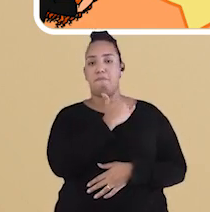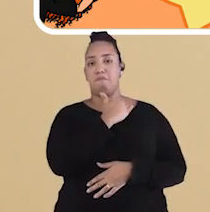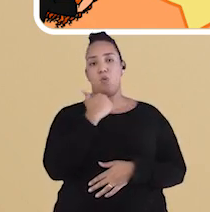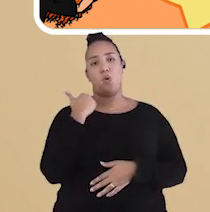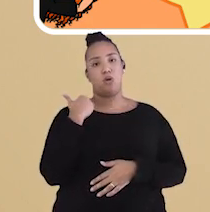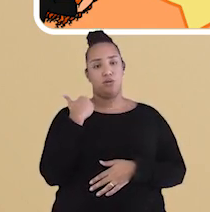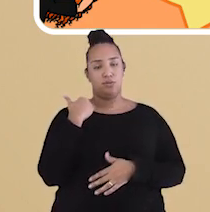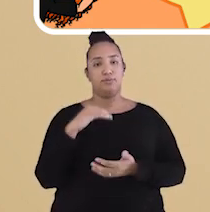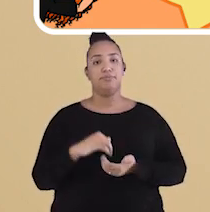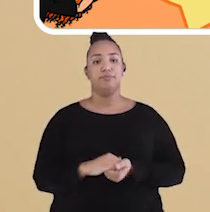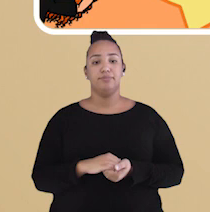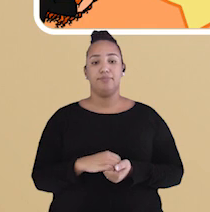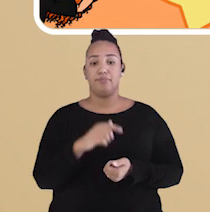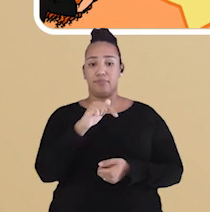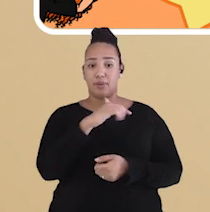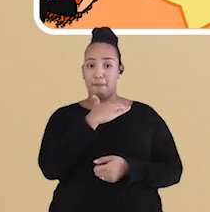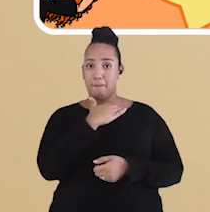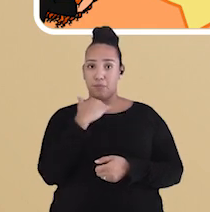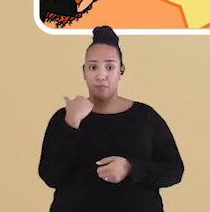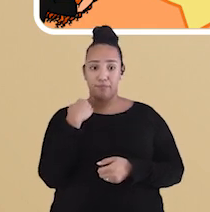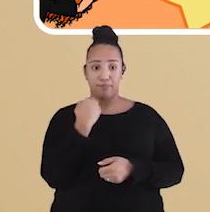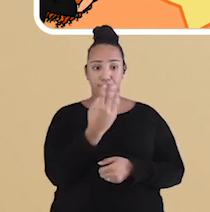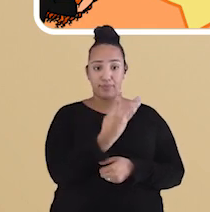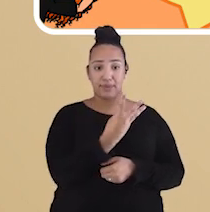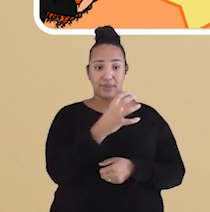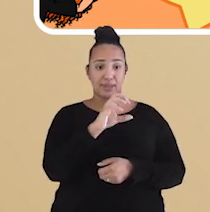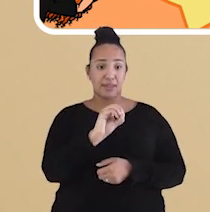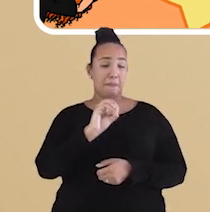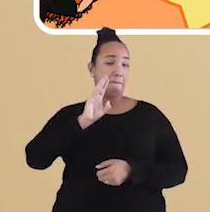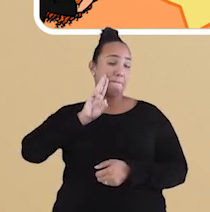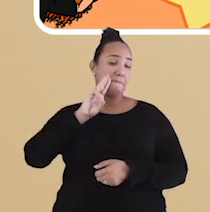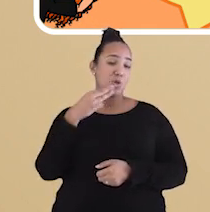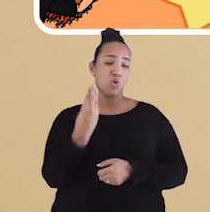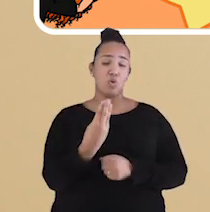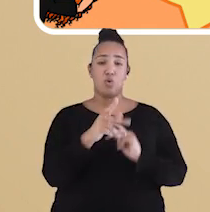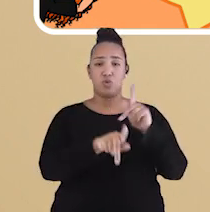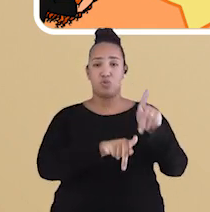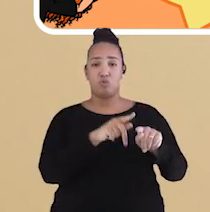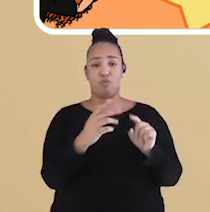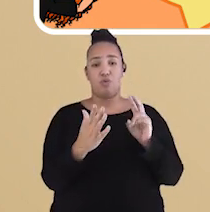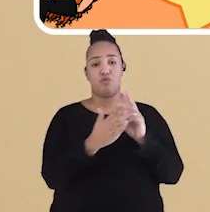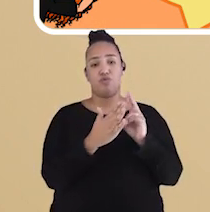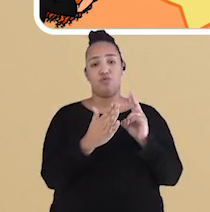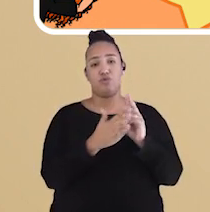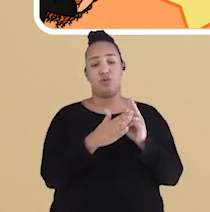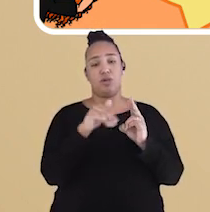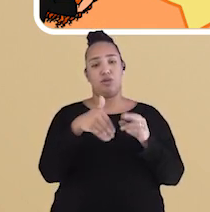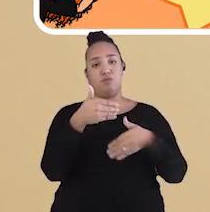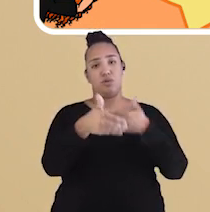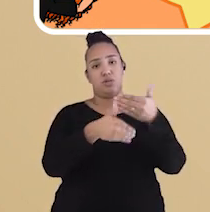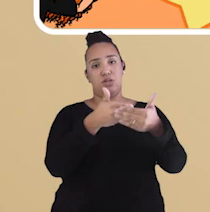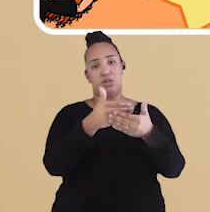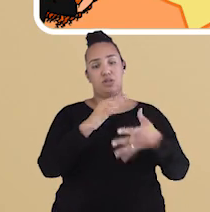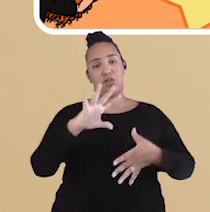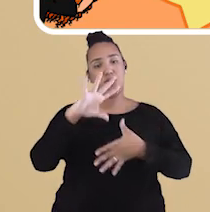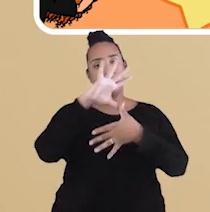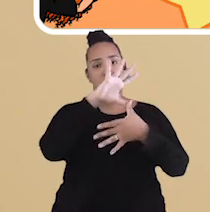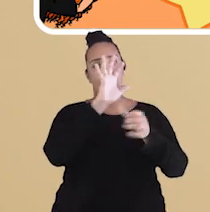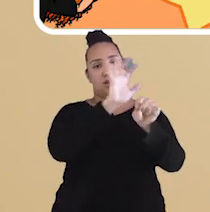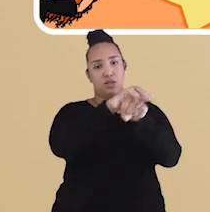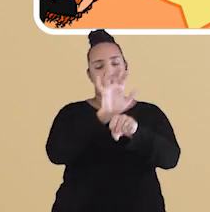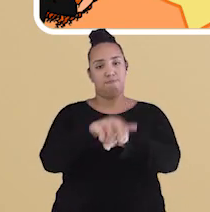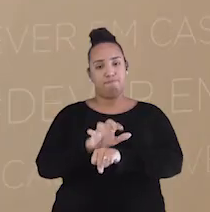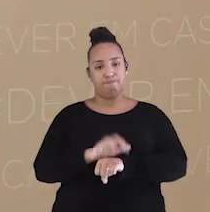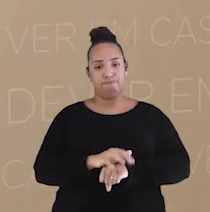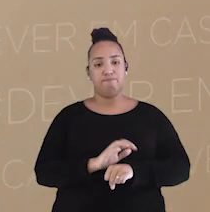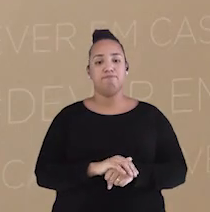O genocídio indígena foi a morte de cerca de 30 milhões de indígenas durante o processo da conquista da América